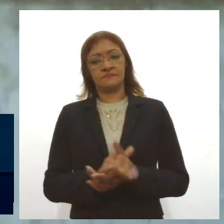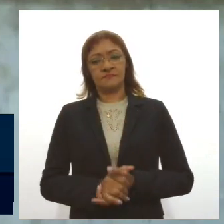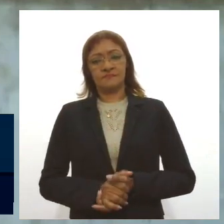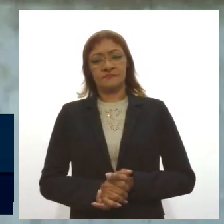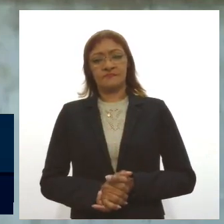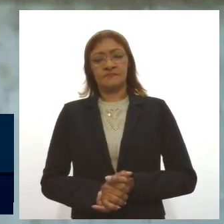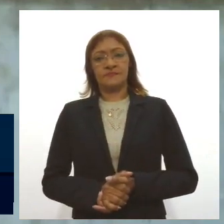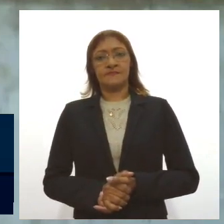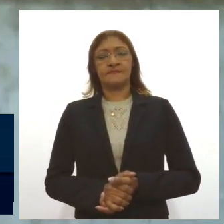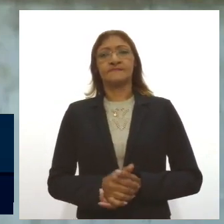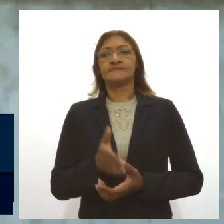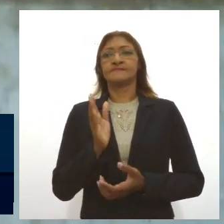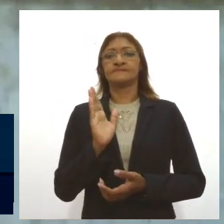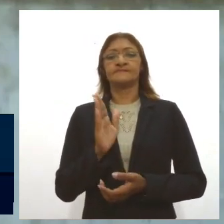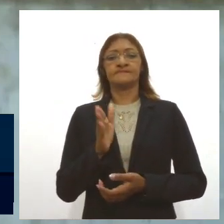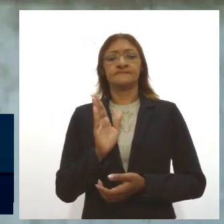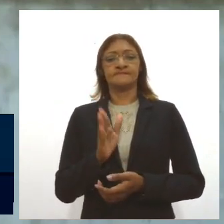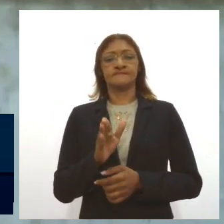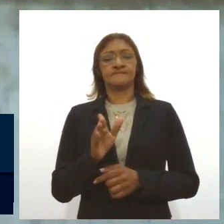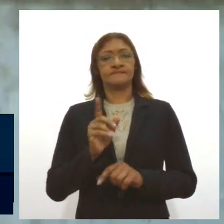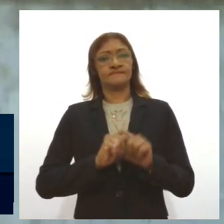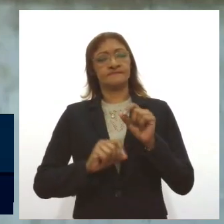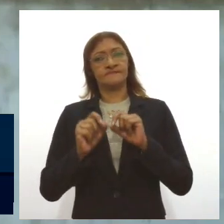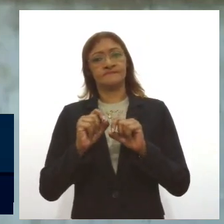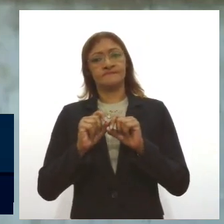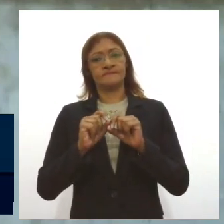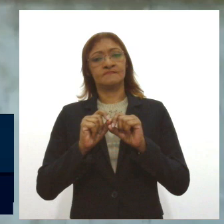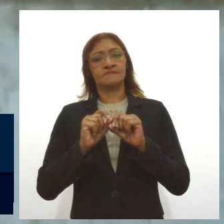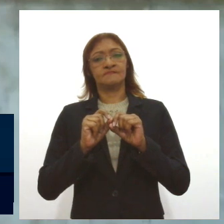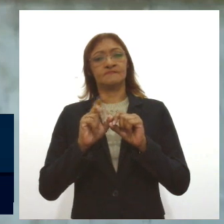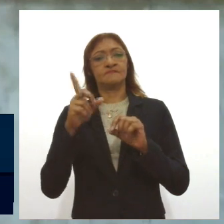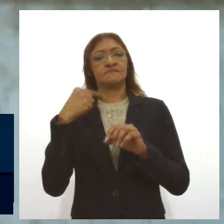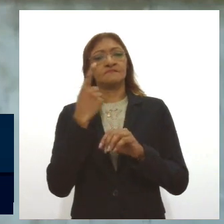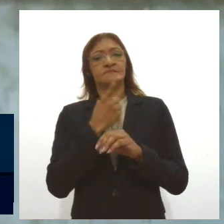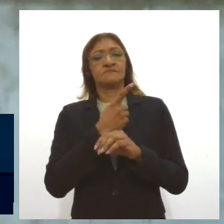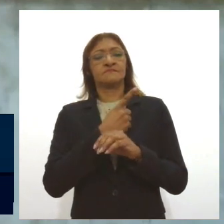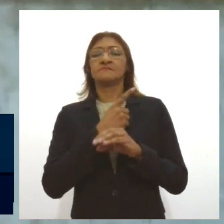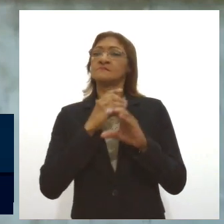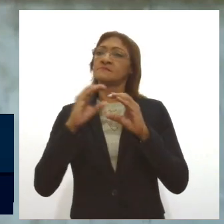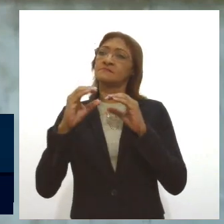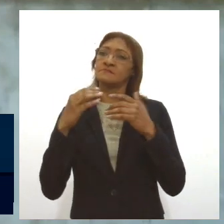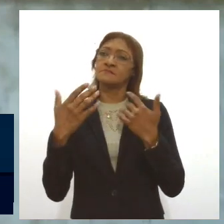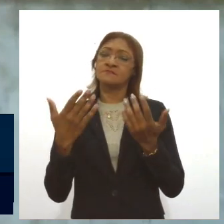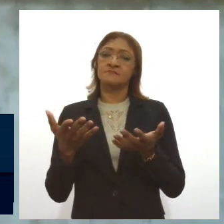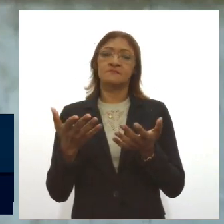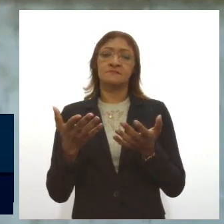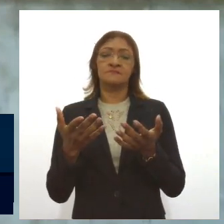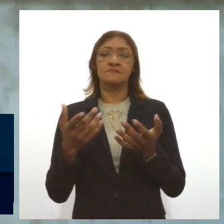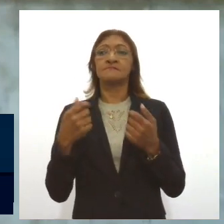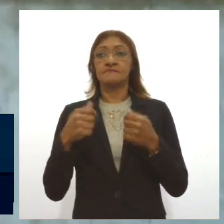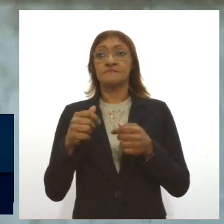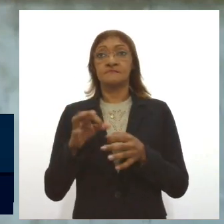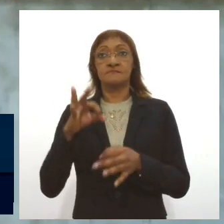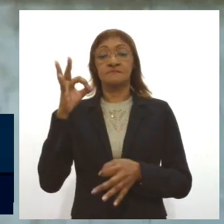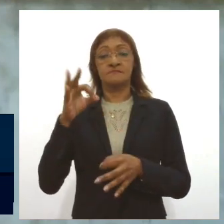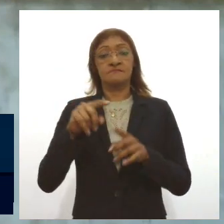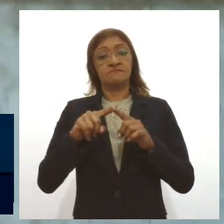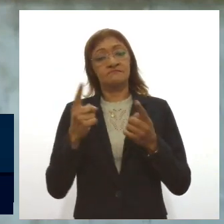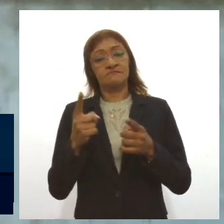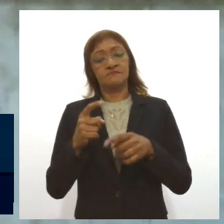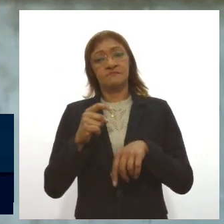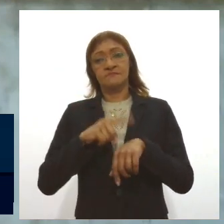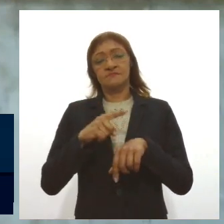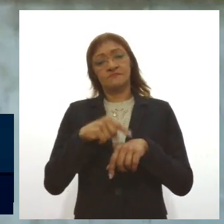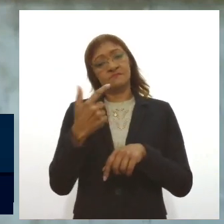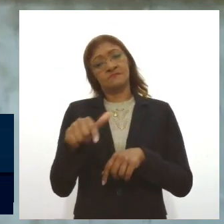hídricos e ambiental, por conta do tempo limitado que nós temos. Tinha muito do que falar, mas, assim,